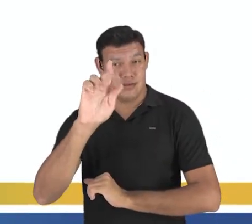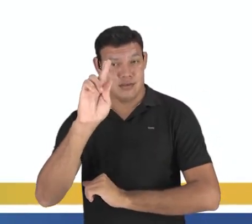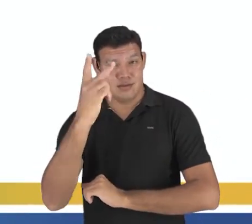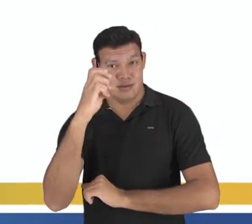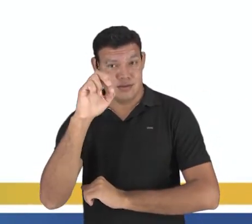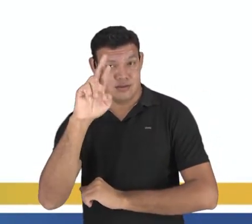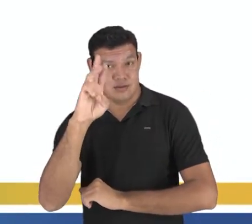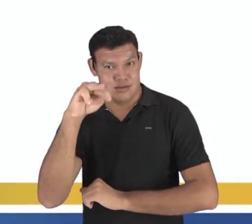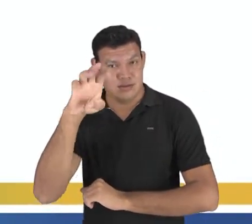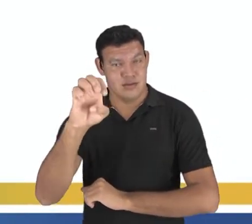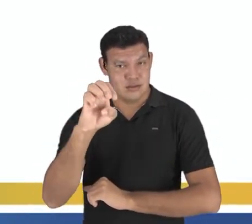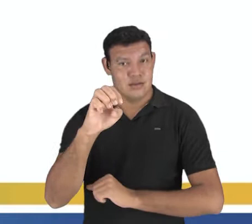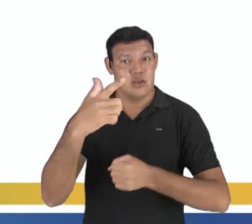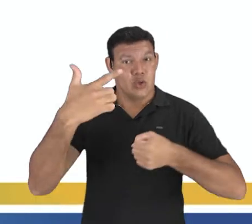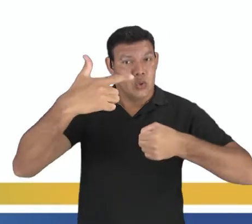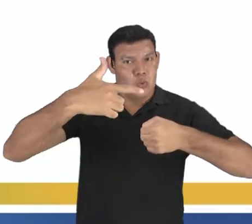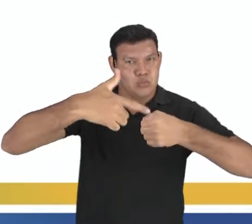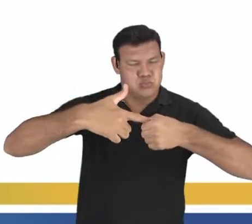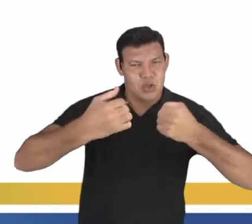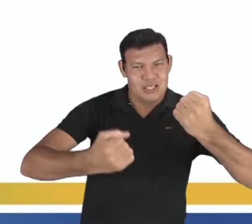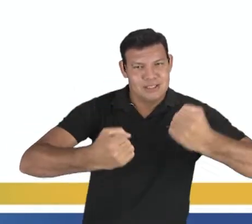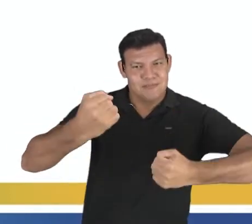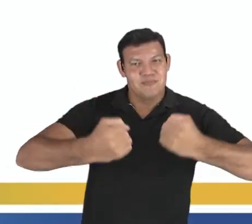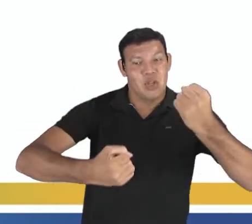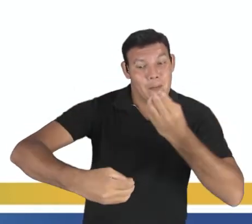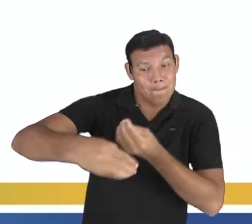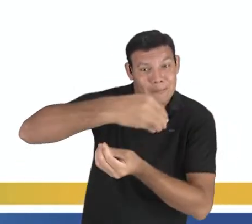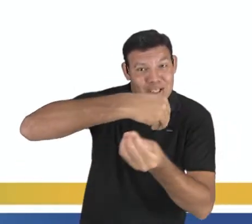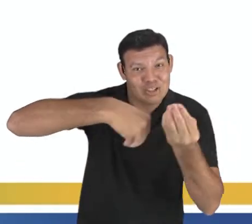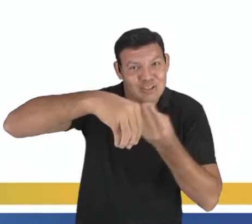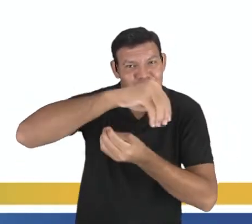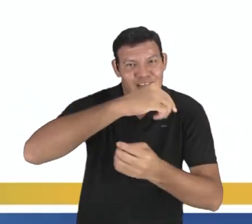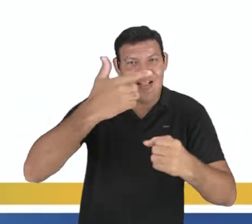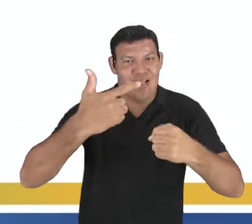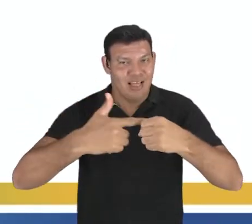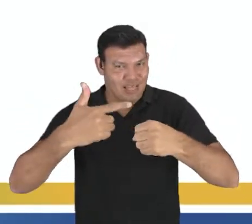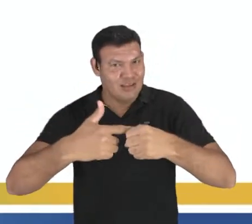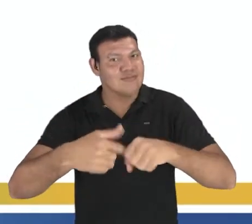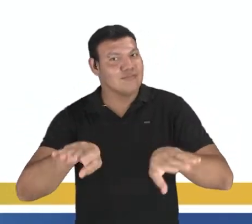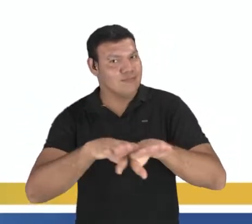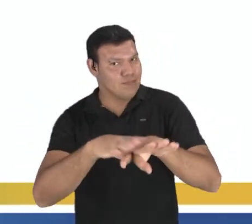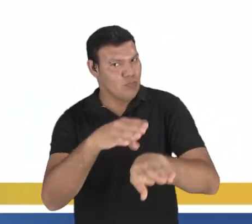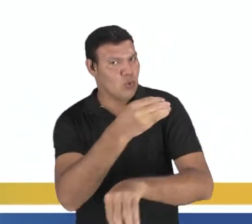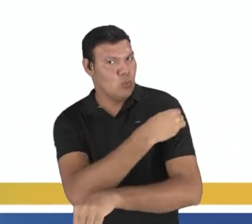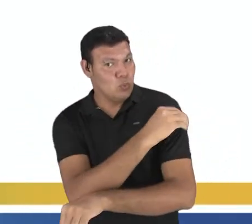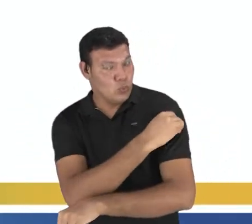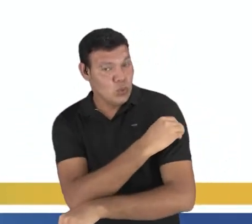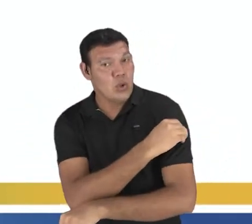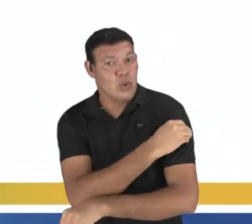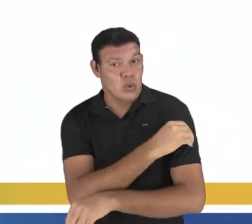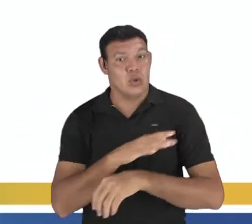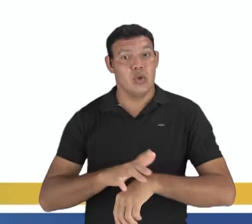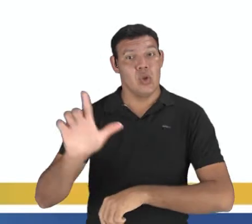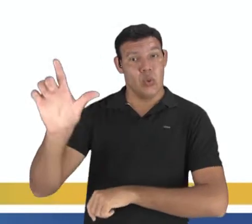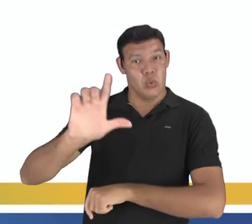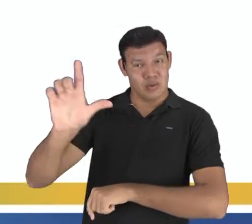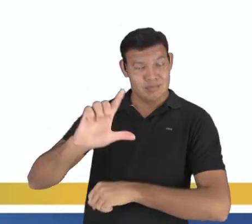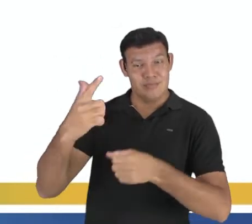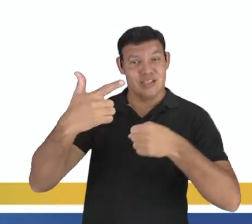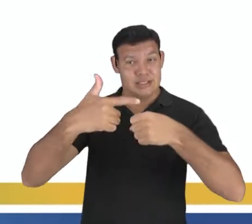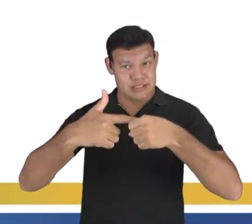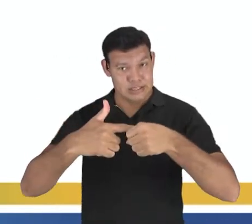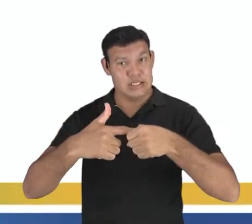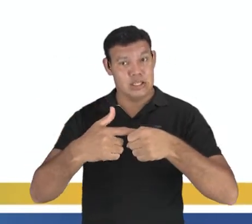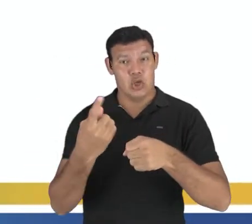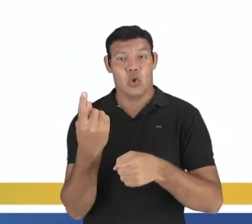50 litros de uma mistura de gasolina e álcool. Sabendo que o litro de gasolina custa R$ 4,00 e o